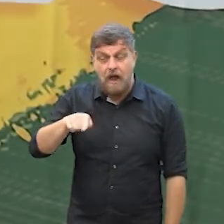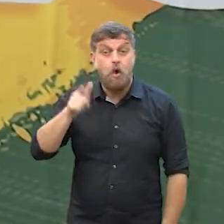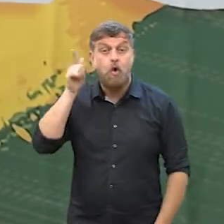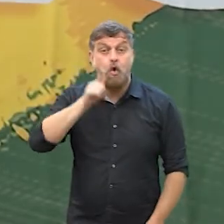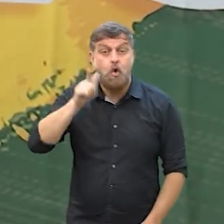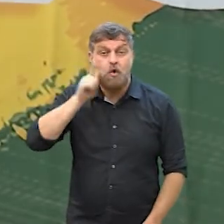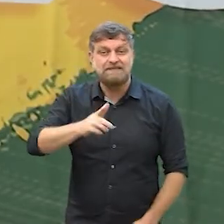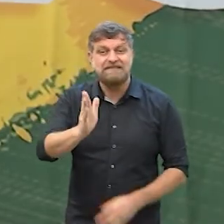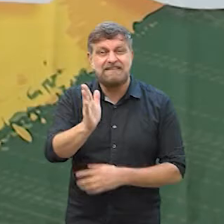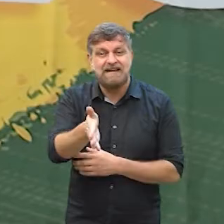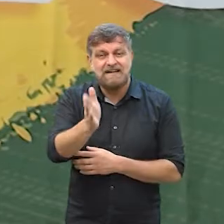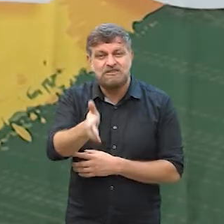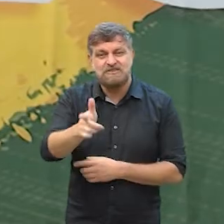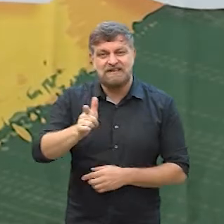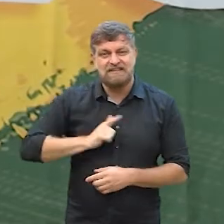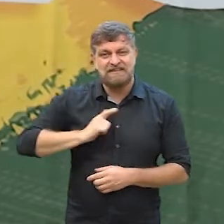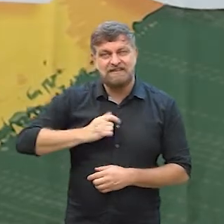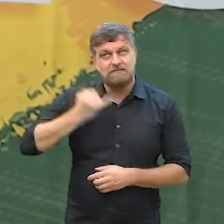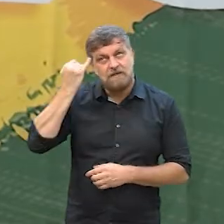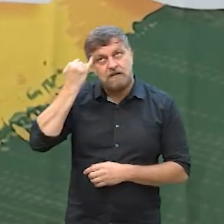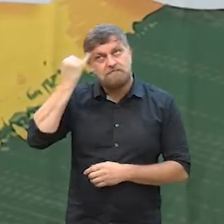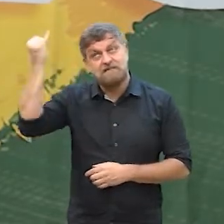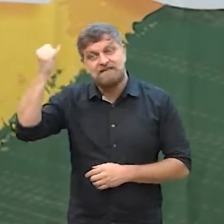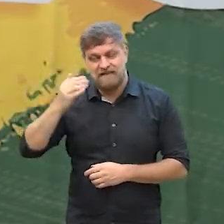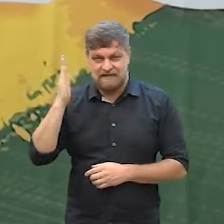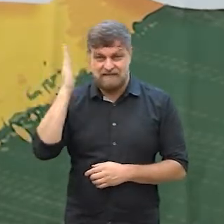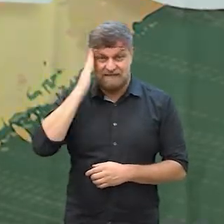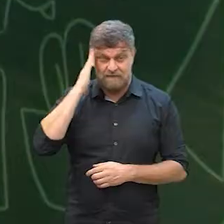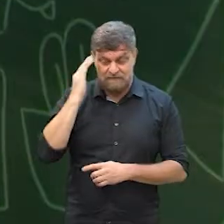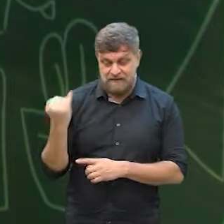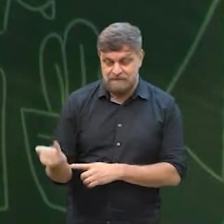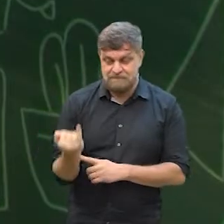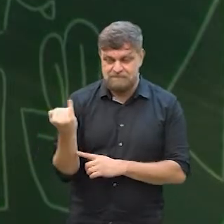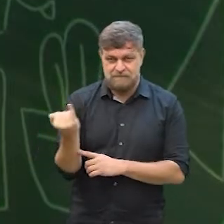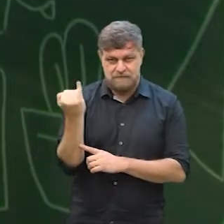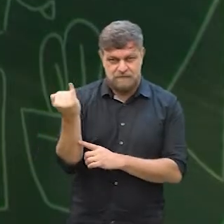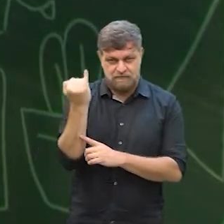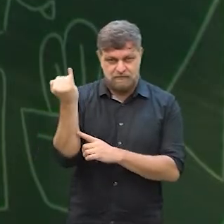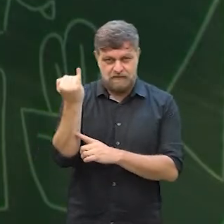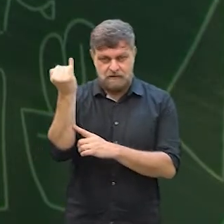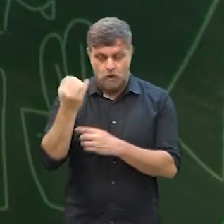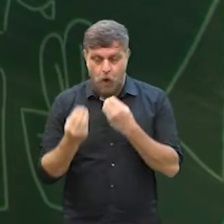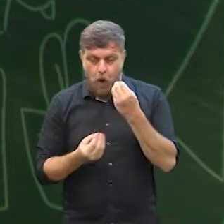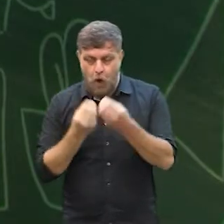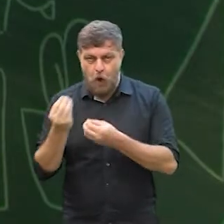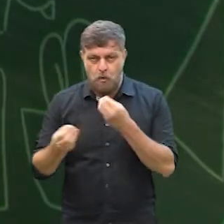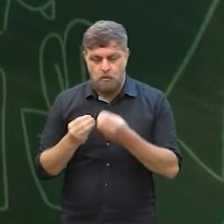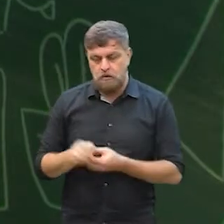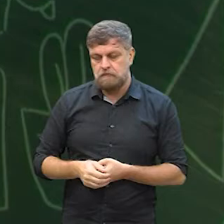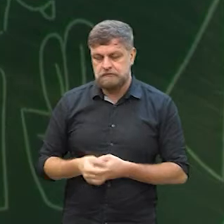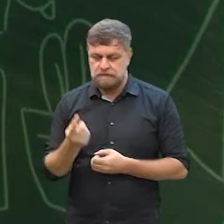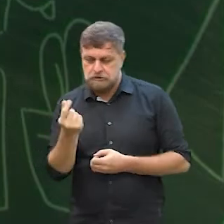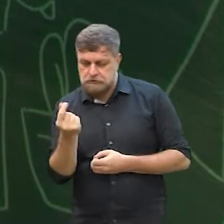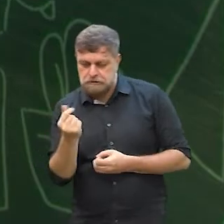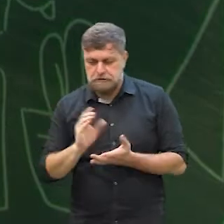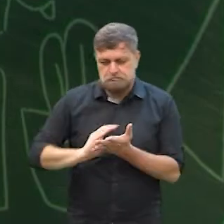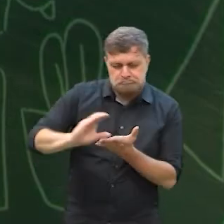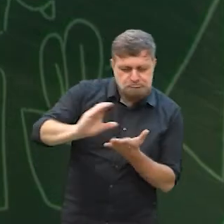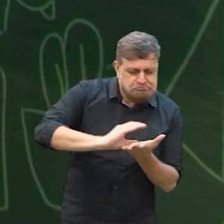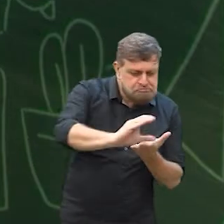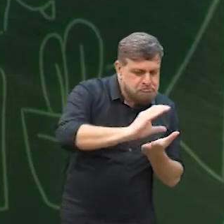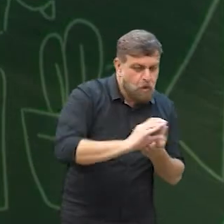criança consiga já ter uma ideia importante, enfim, como investir, o que fazer,